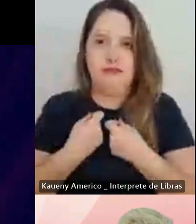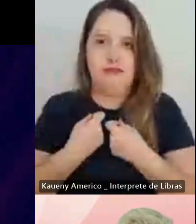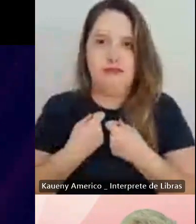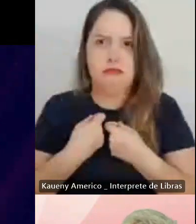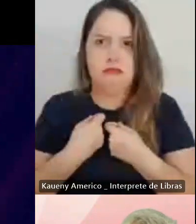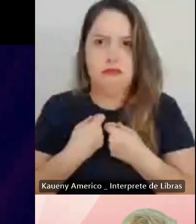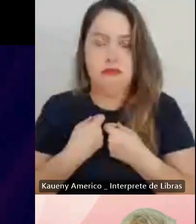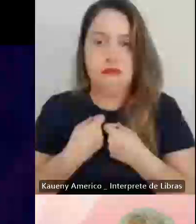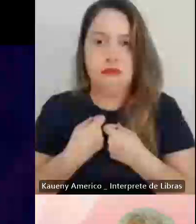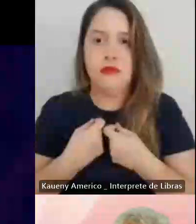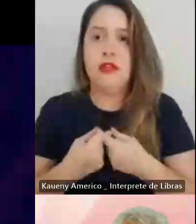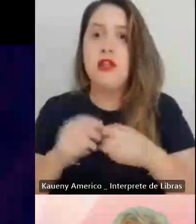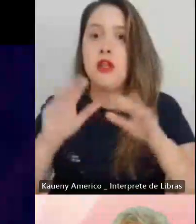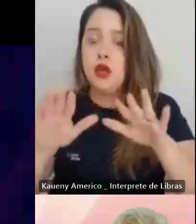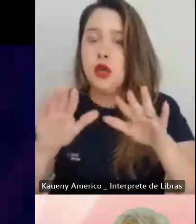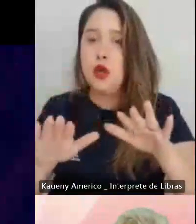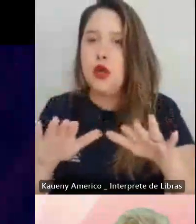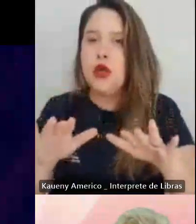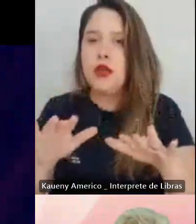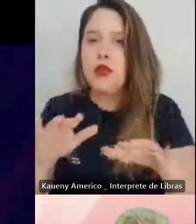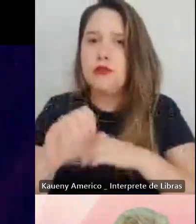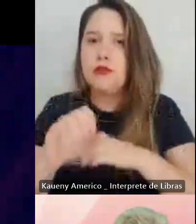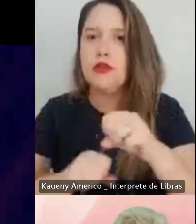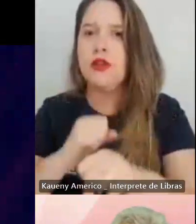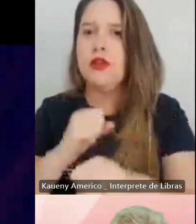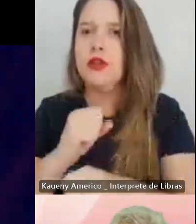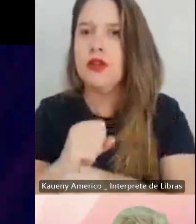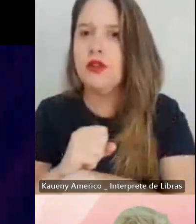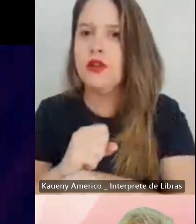para 2022 é 6 novos